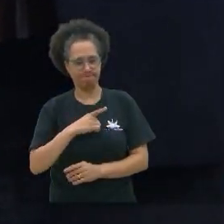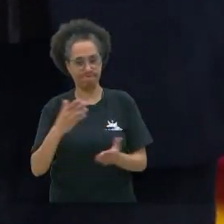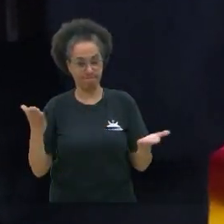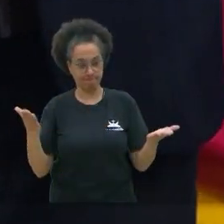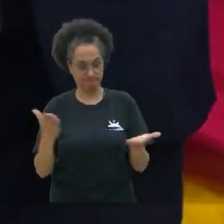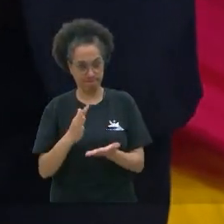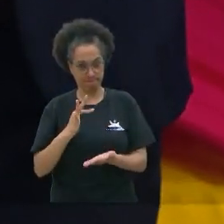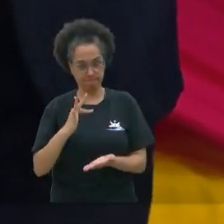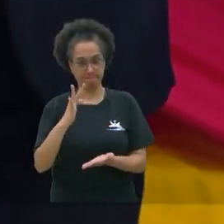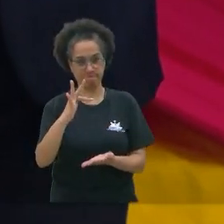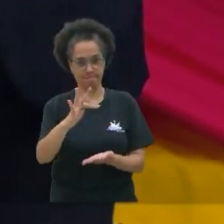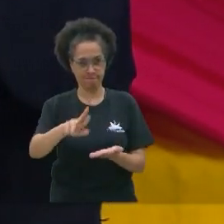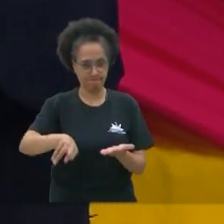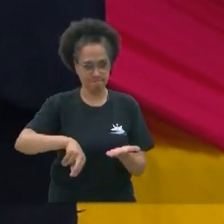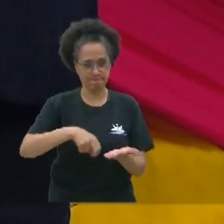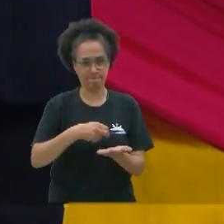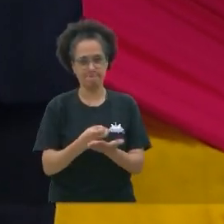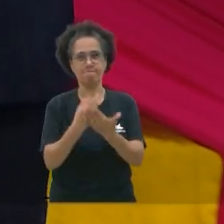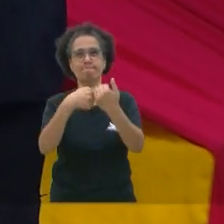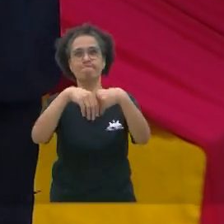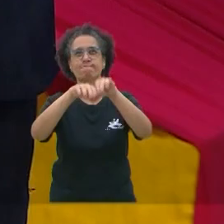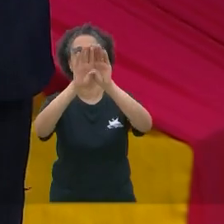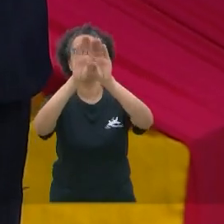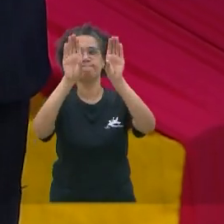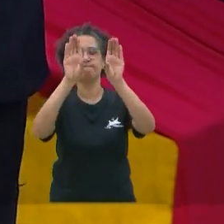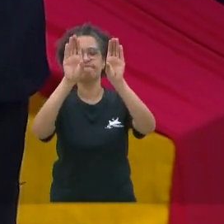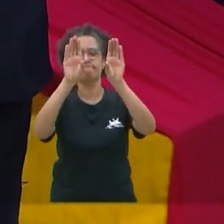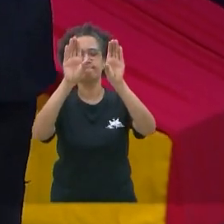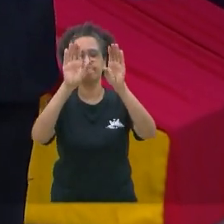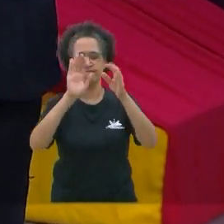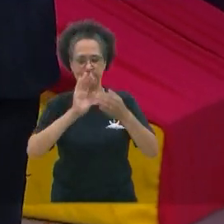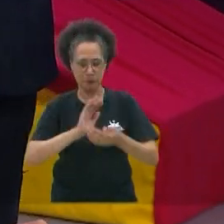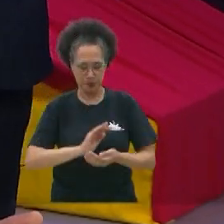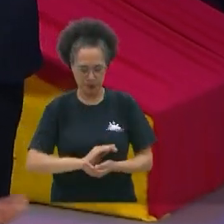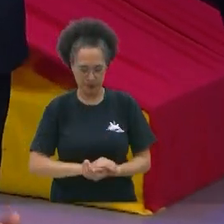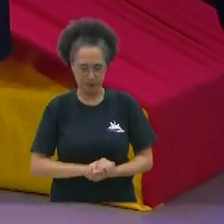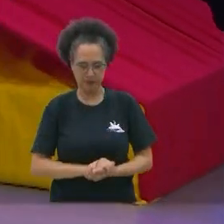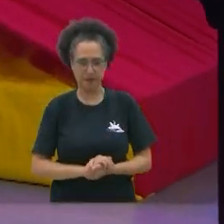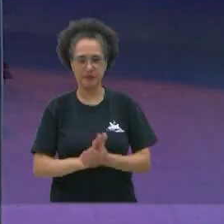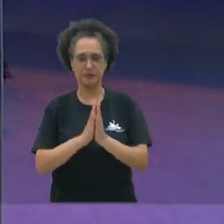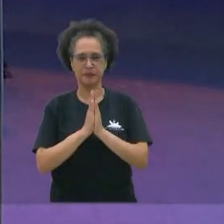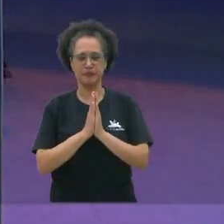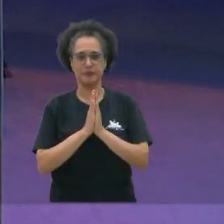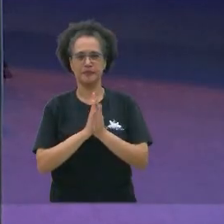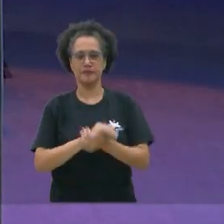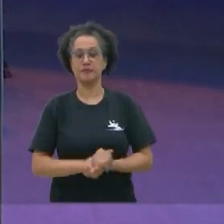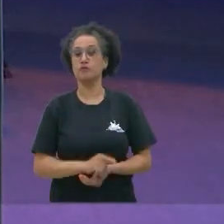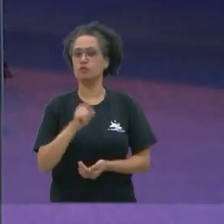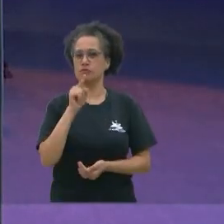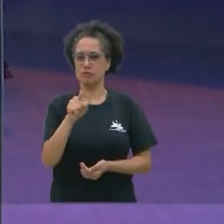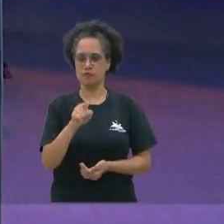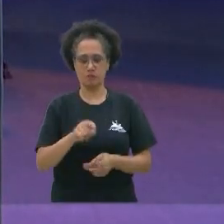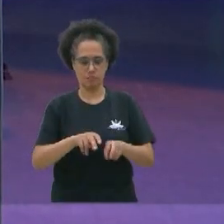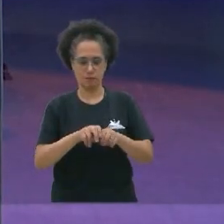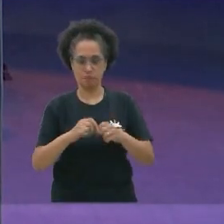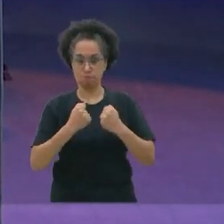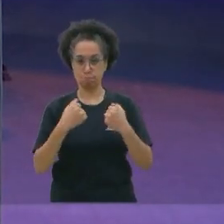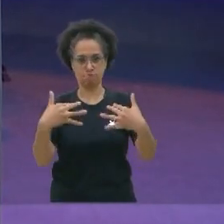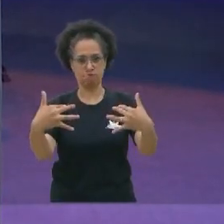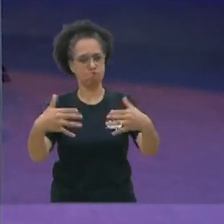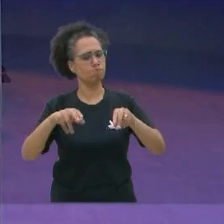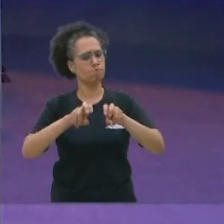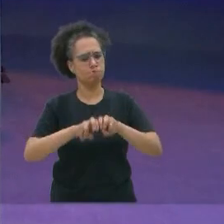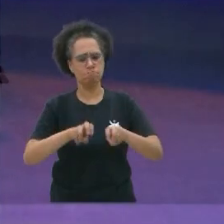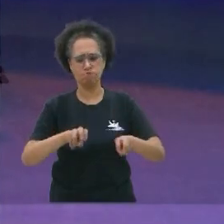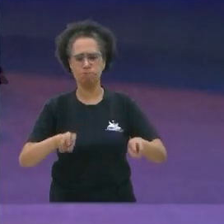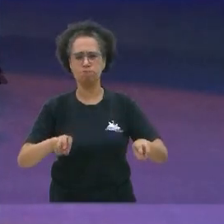pecadores, agora e na hora de nossa morte. Amém. Você aqui no auditório, vamos sentando,